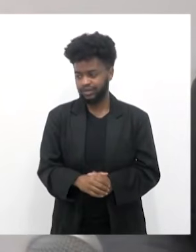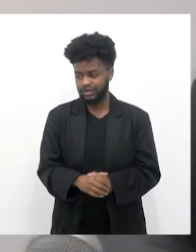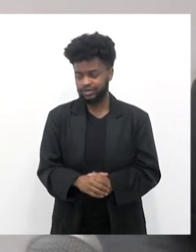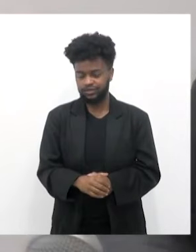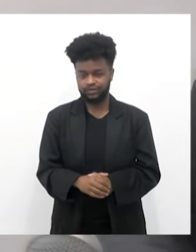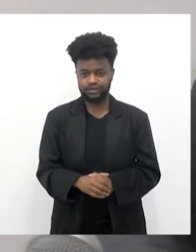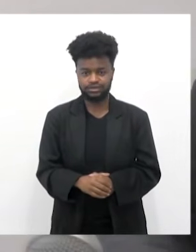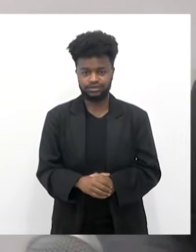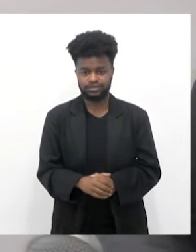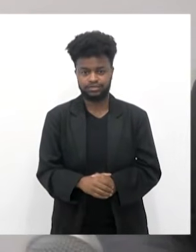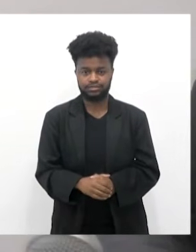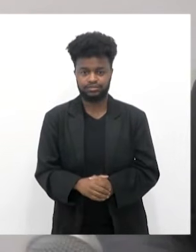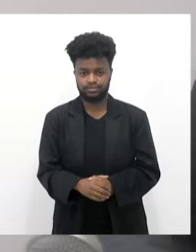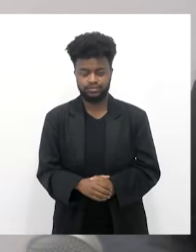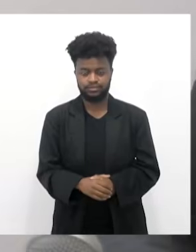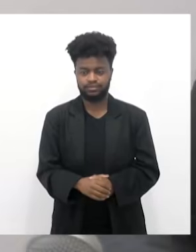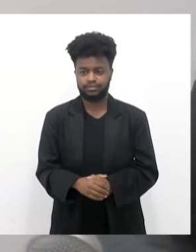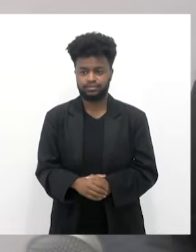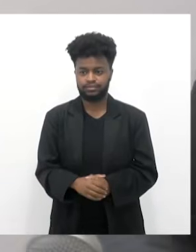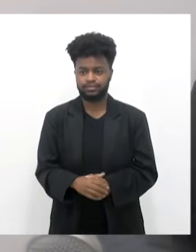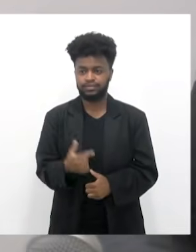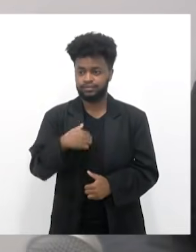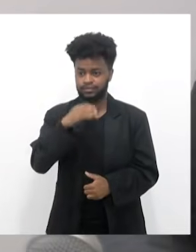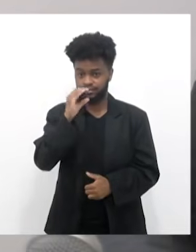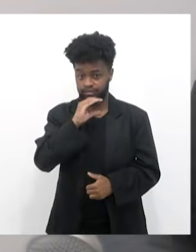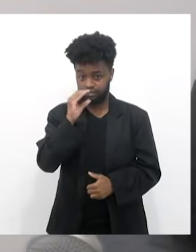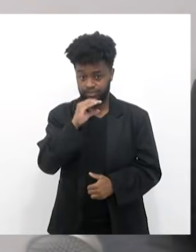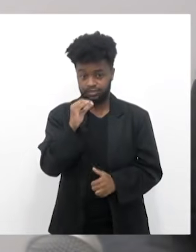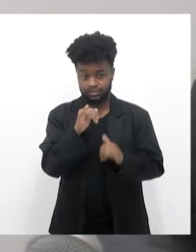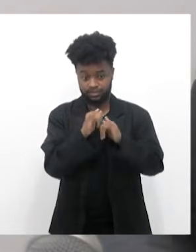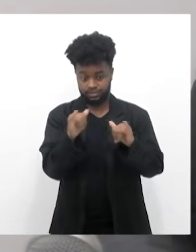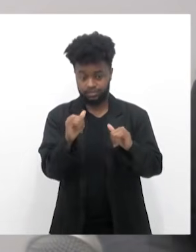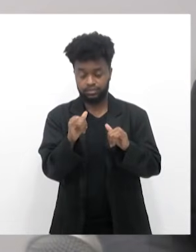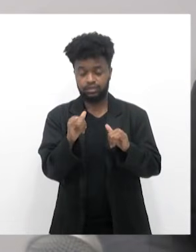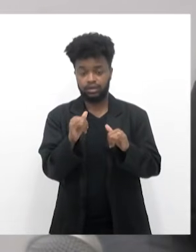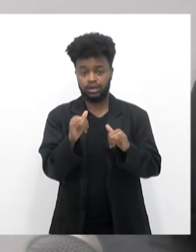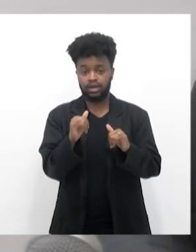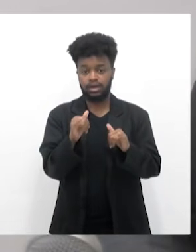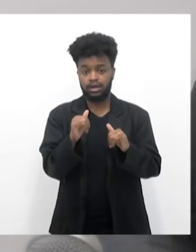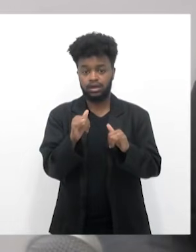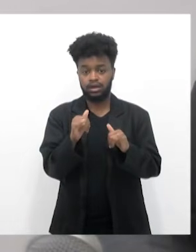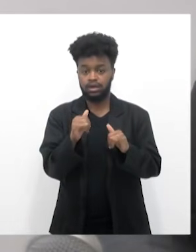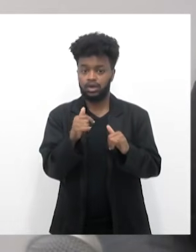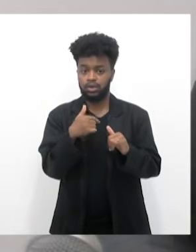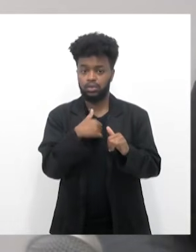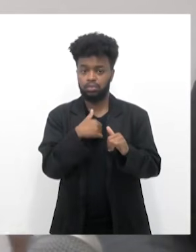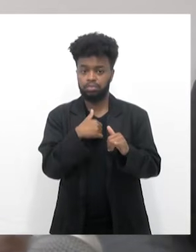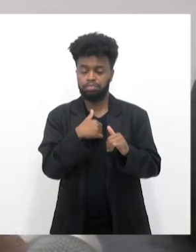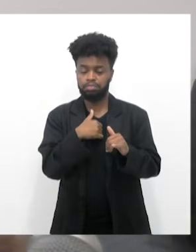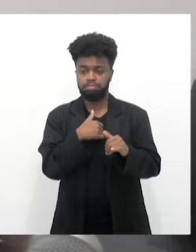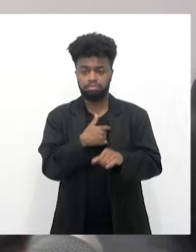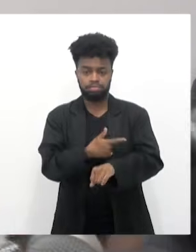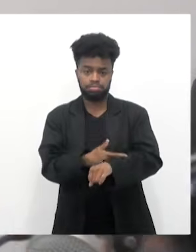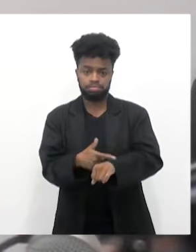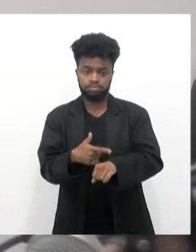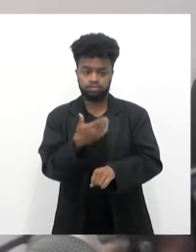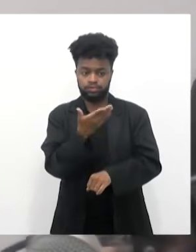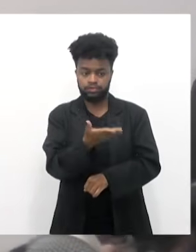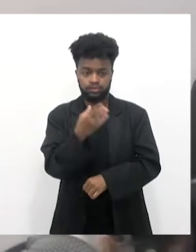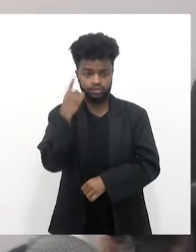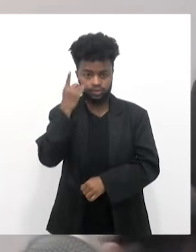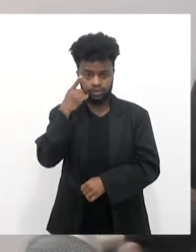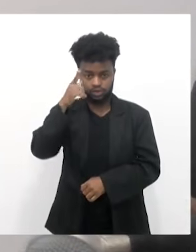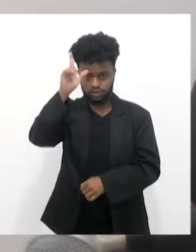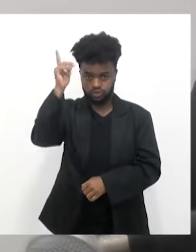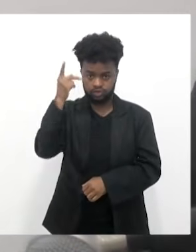Sendo muito breve, eu, já com toda a vênia ao nosso professor deputado Luiz Paulo, apenas